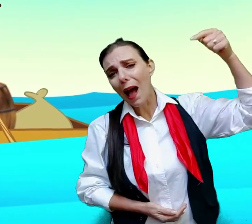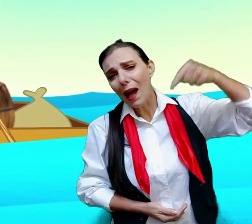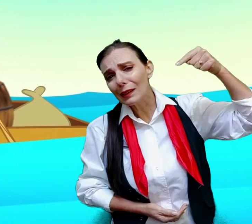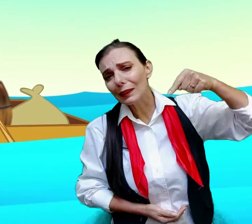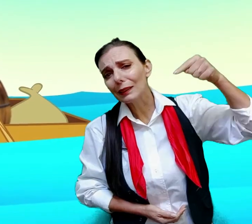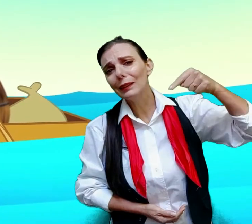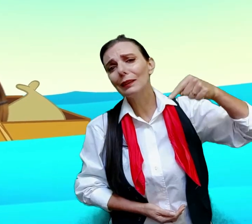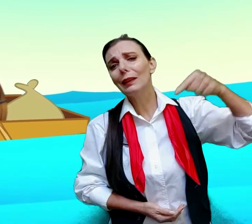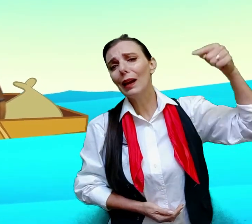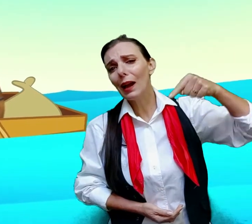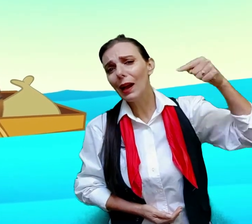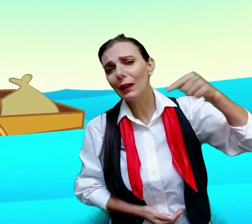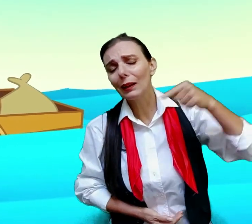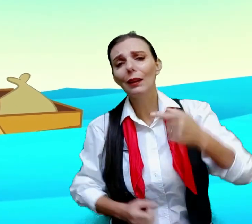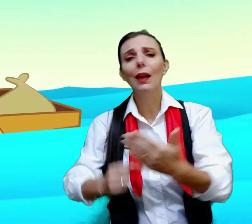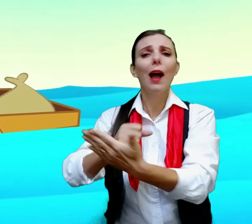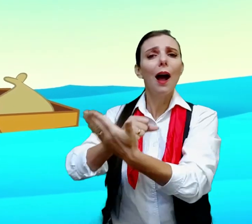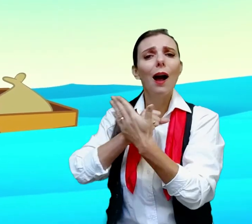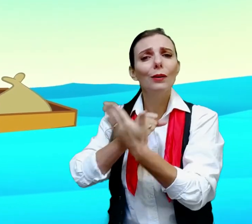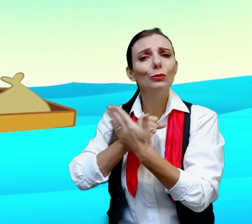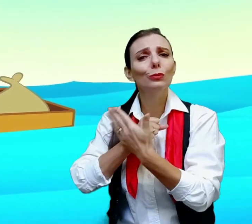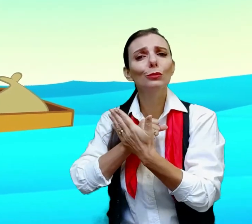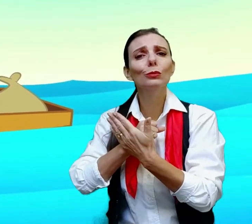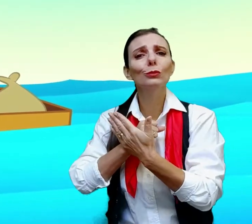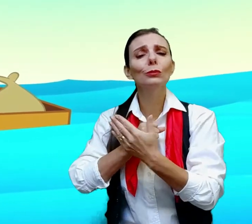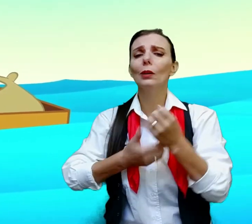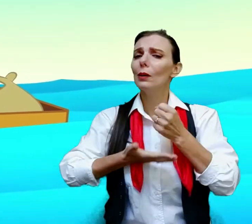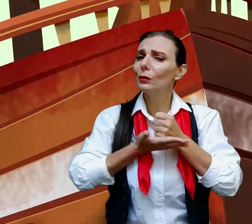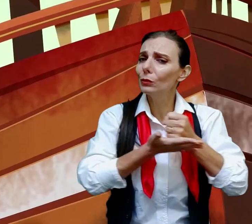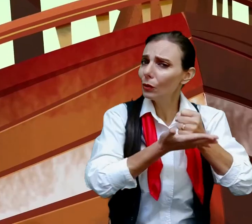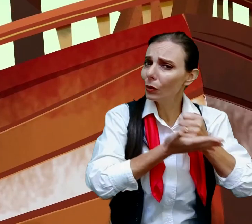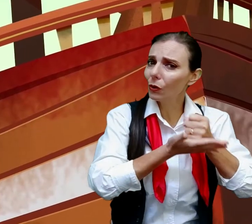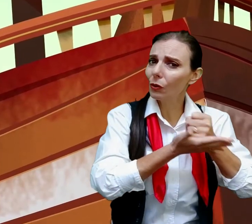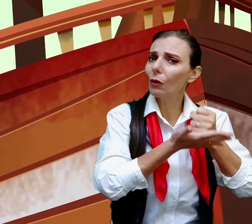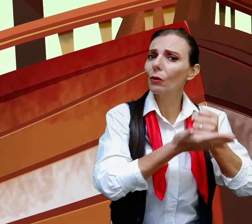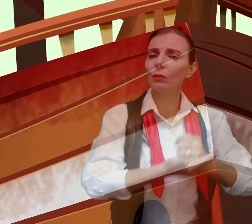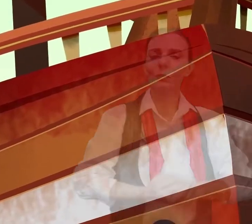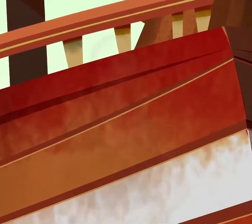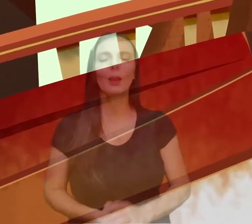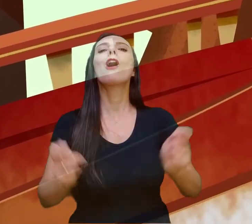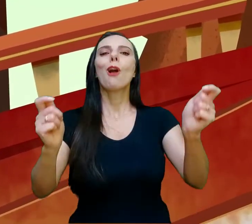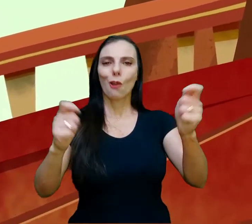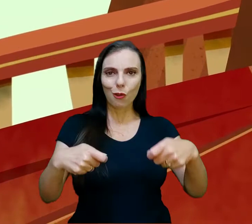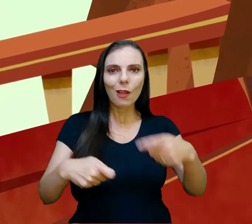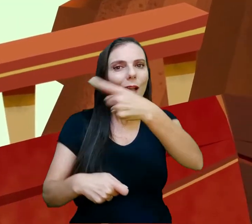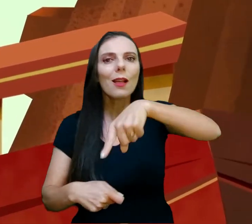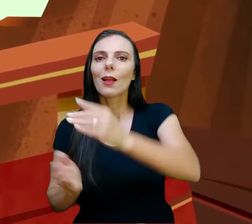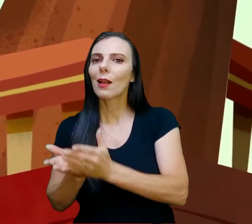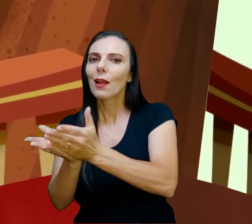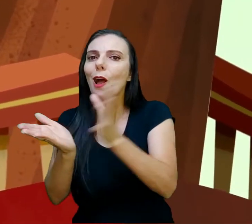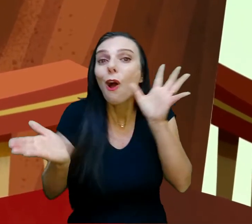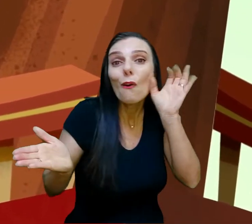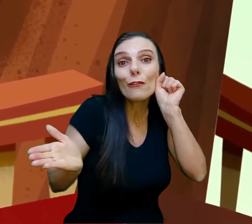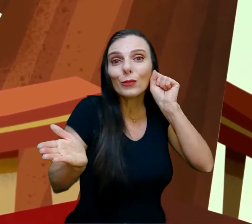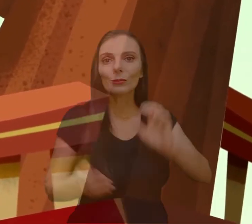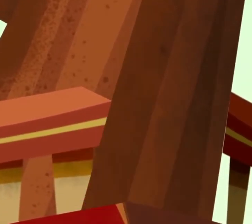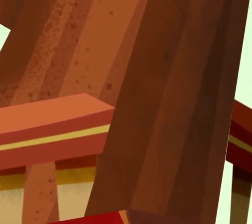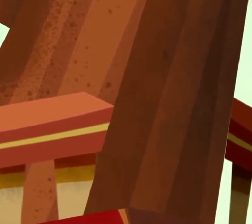Aqui! Aqui! Ajudem! Socorro! Finalmente eles o